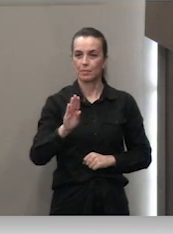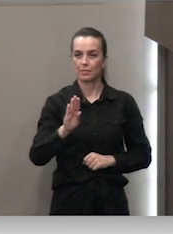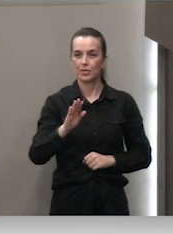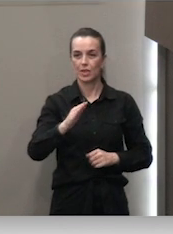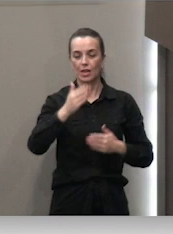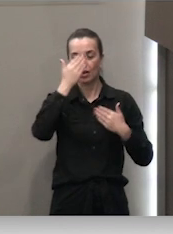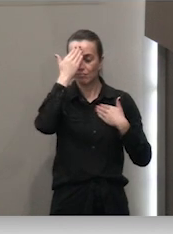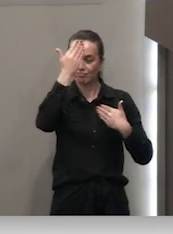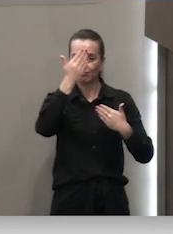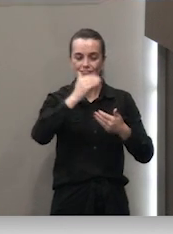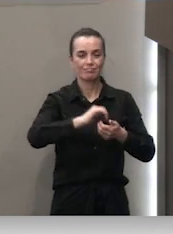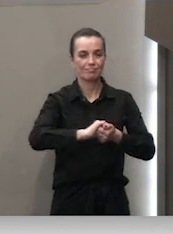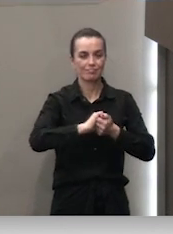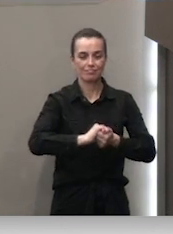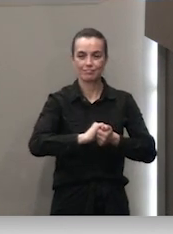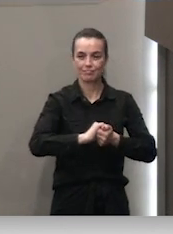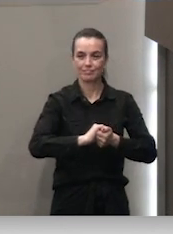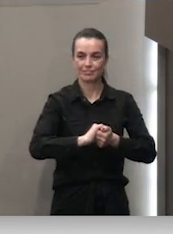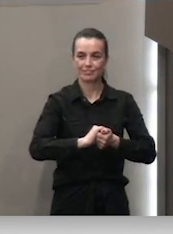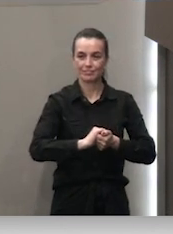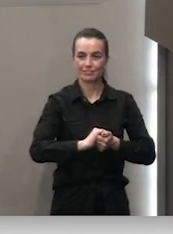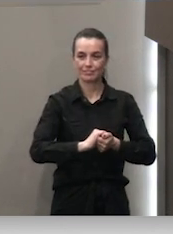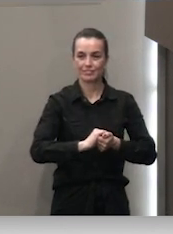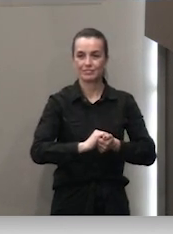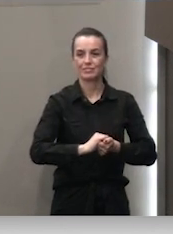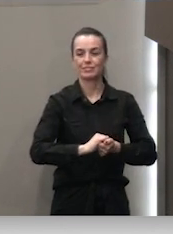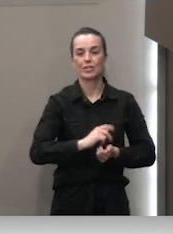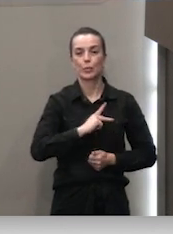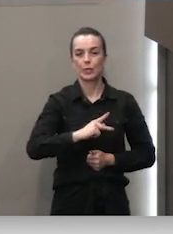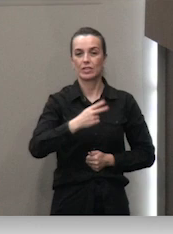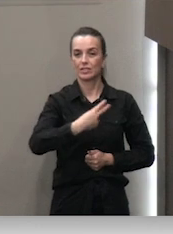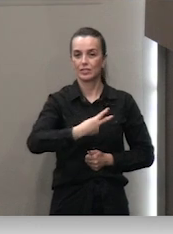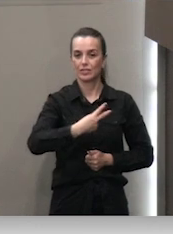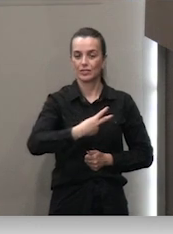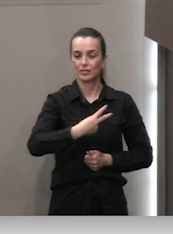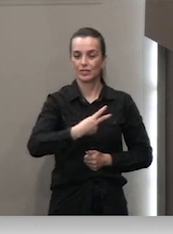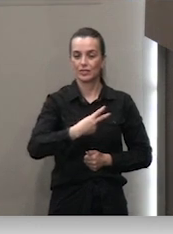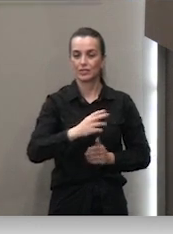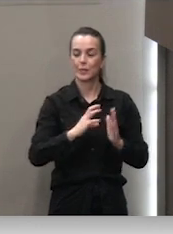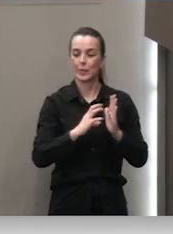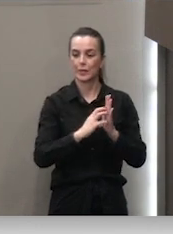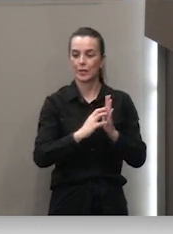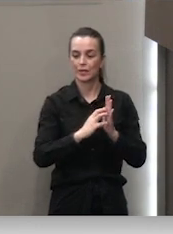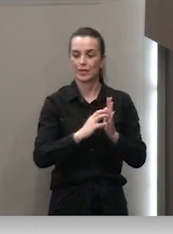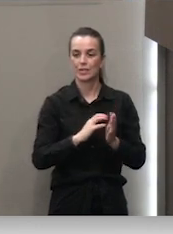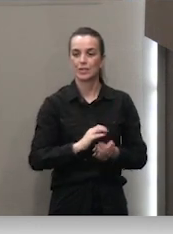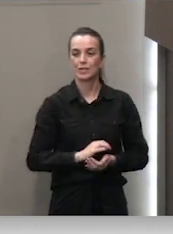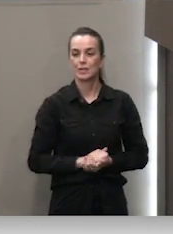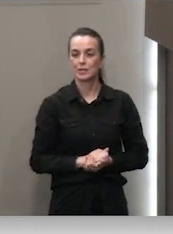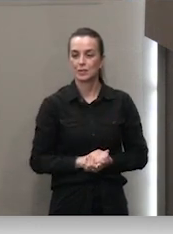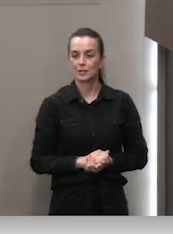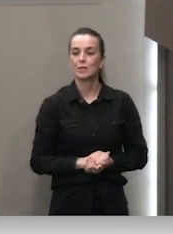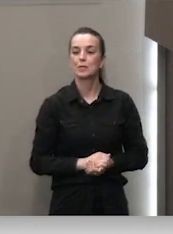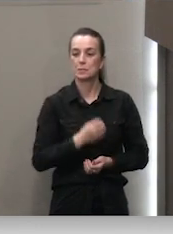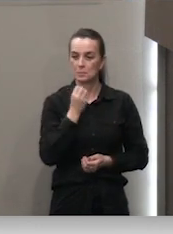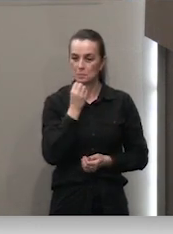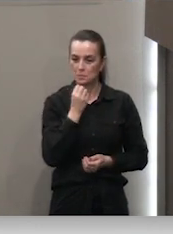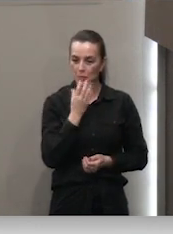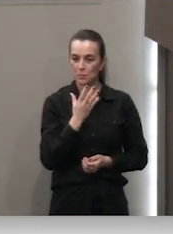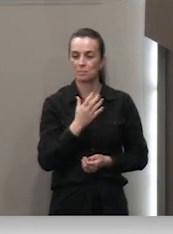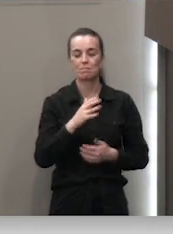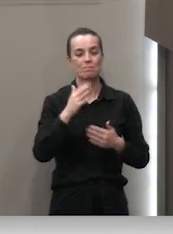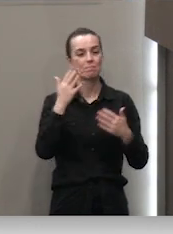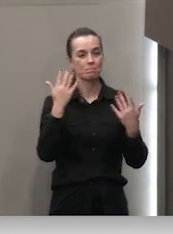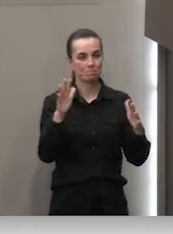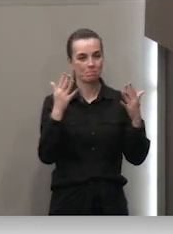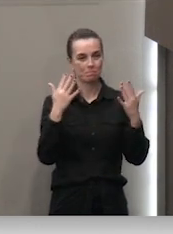cumprimentar aí o vice-presidente do partido, do progressista, Tchoz. Mas foi bom lá, viu? Só tem que parabenizar